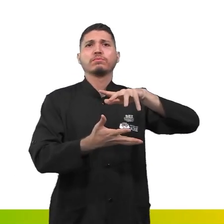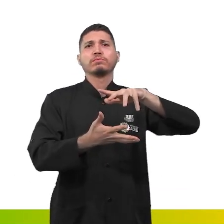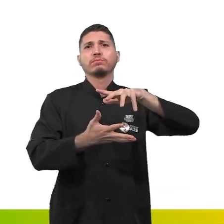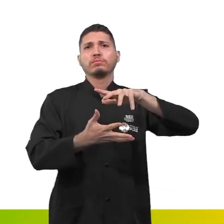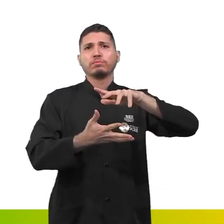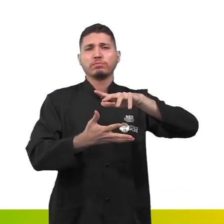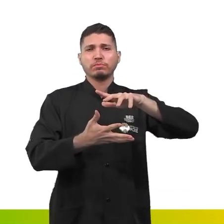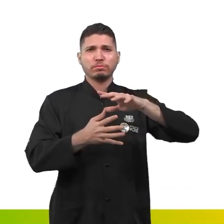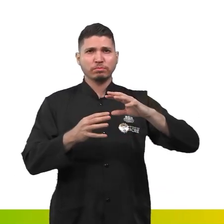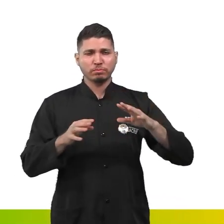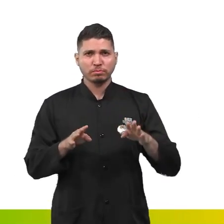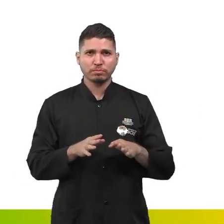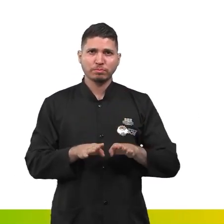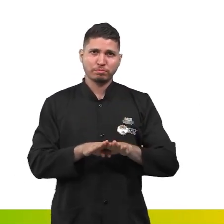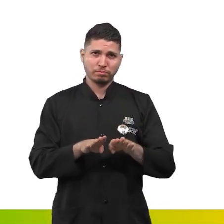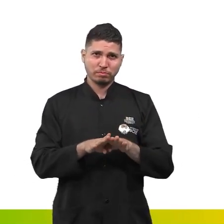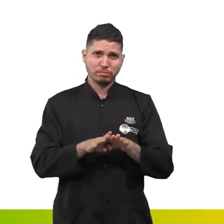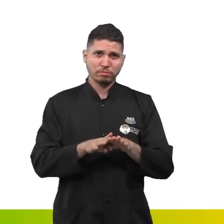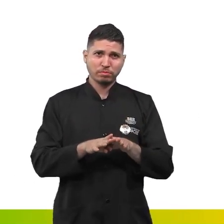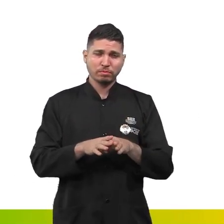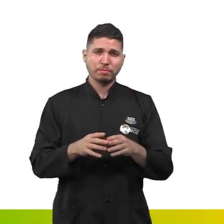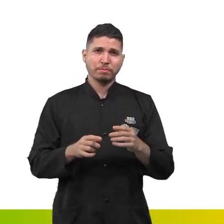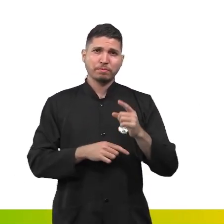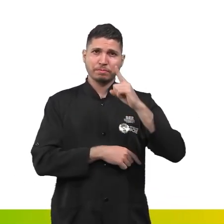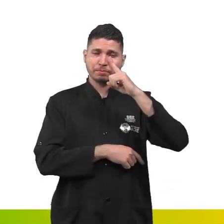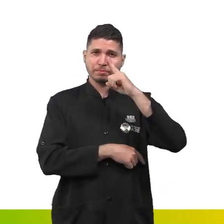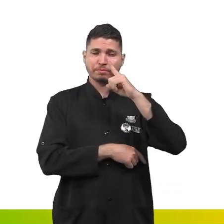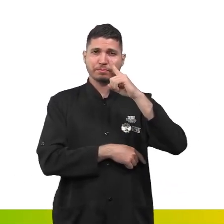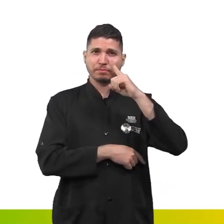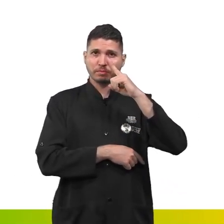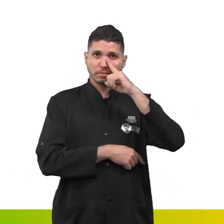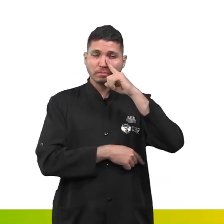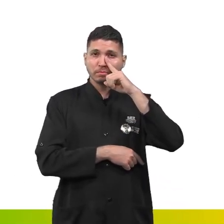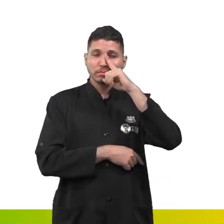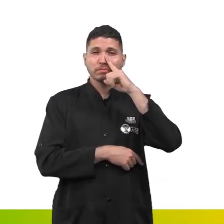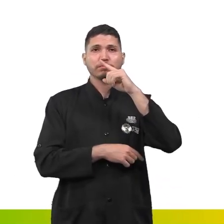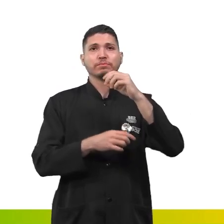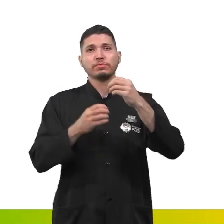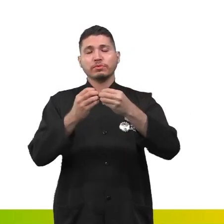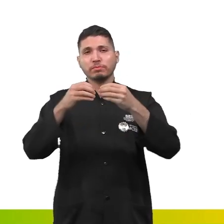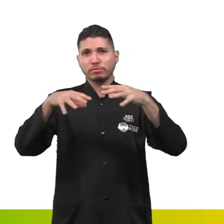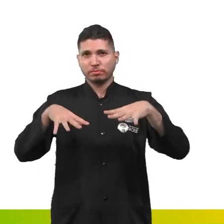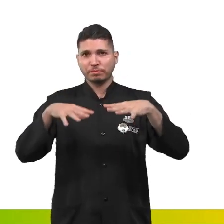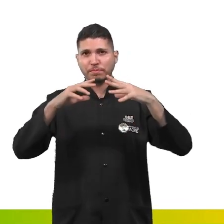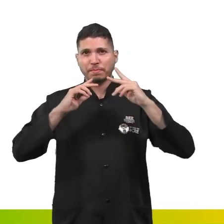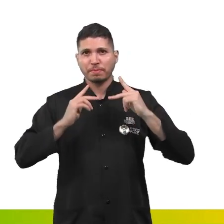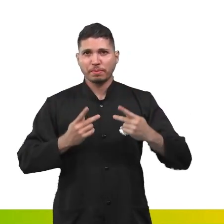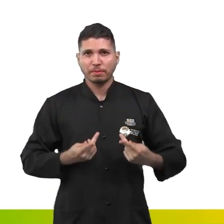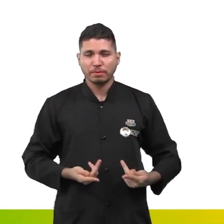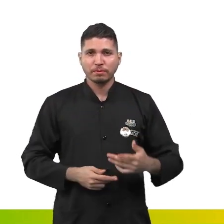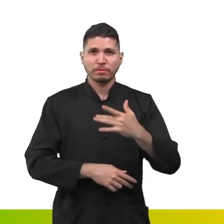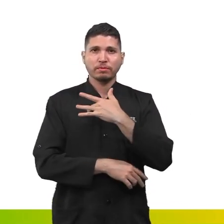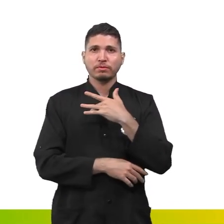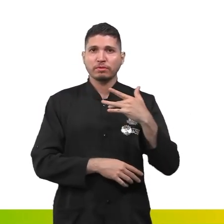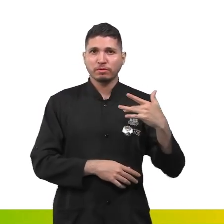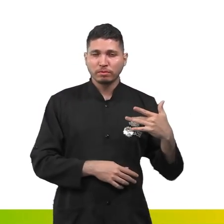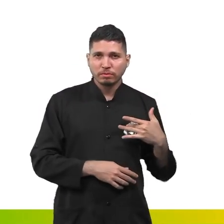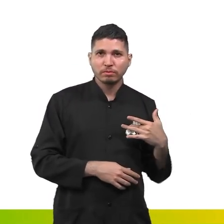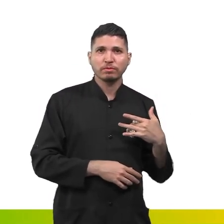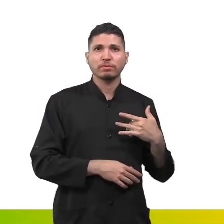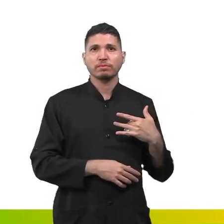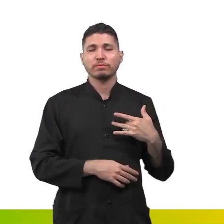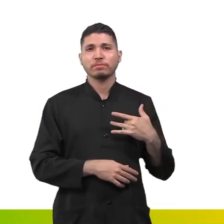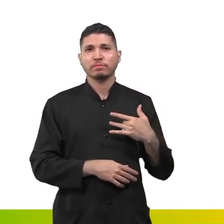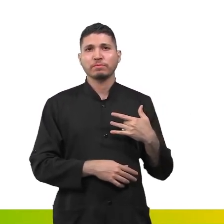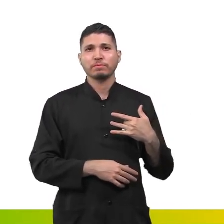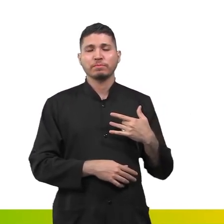impactos muito sérios na saúde humana. A saúde humana acaba sendo muito comprometida,